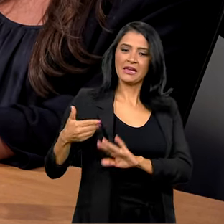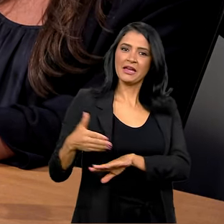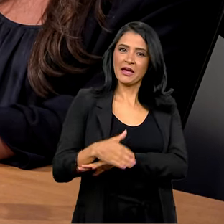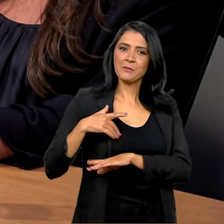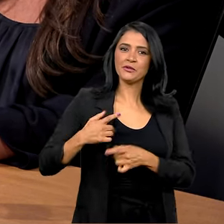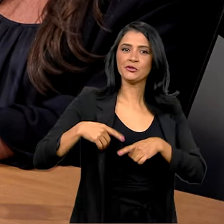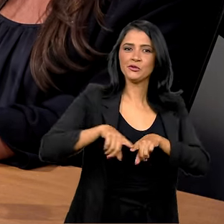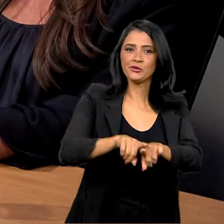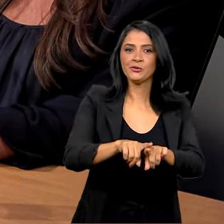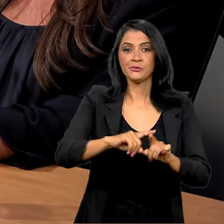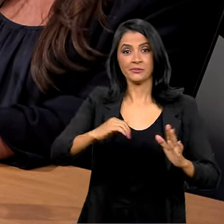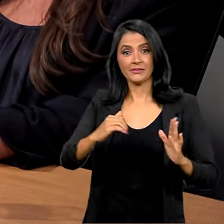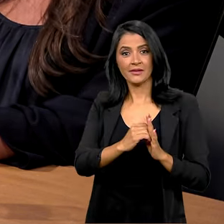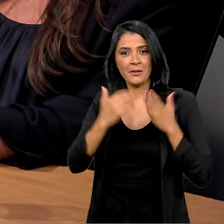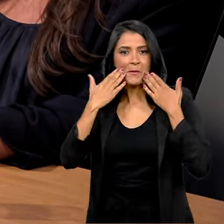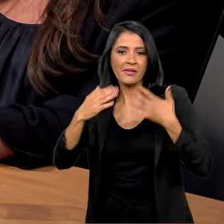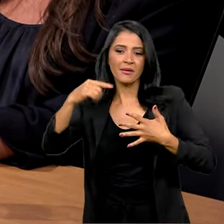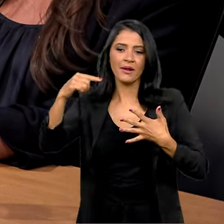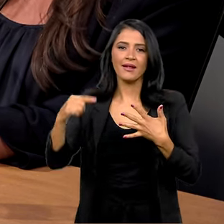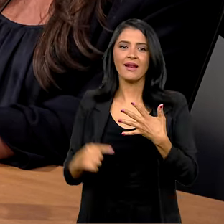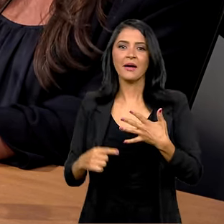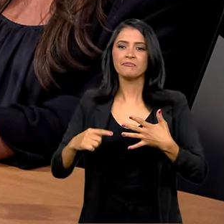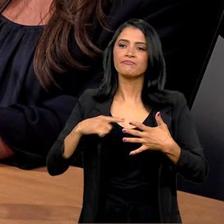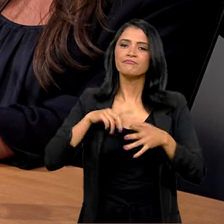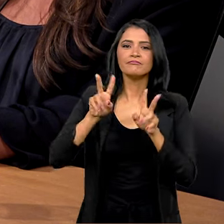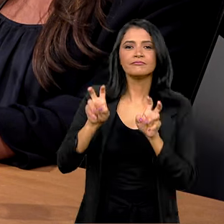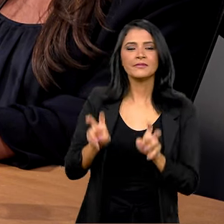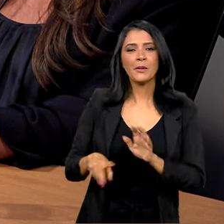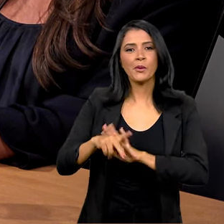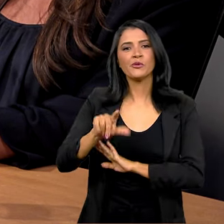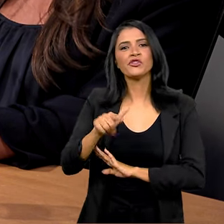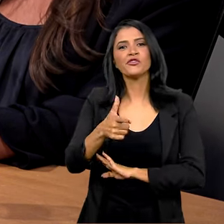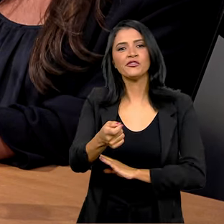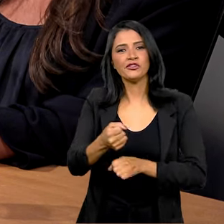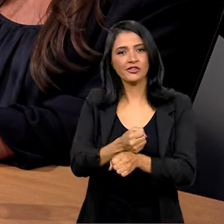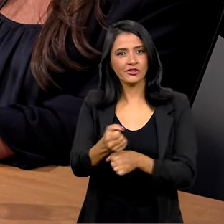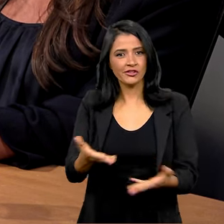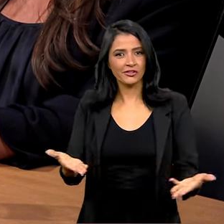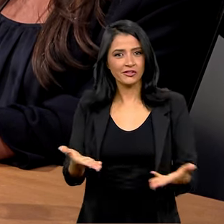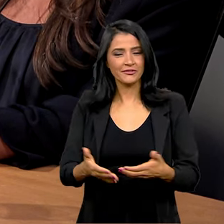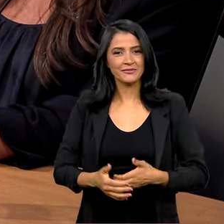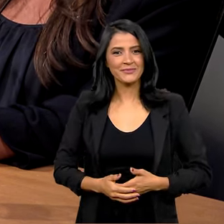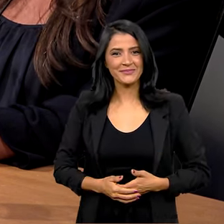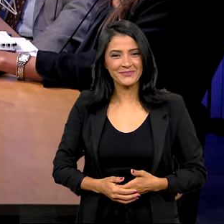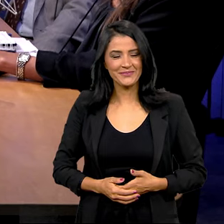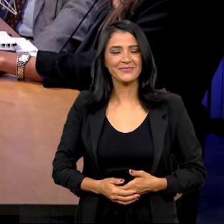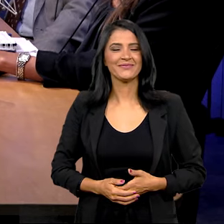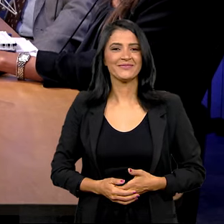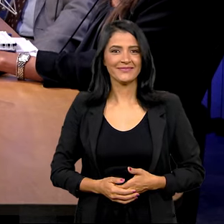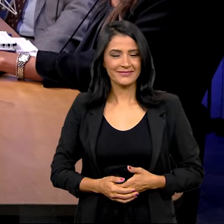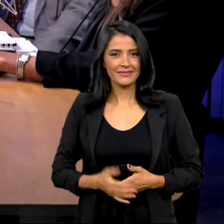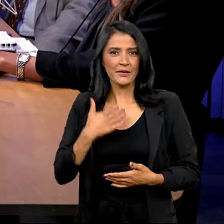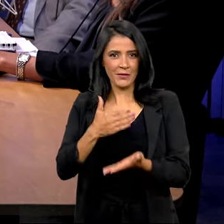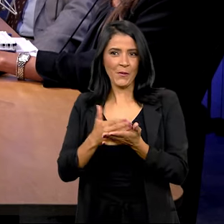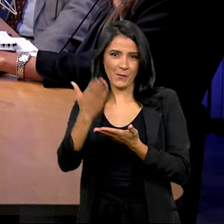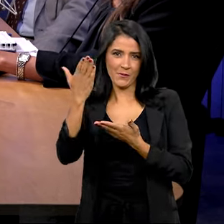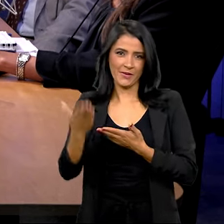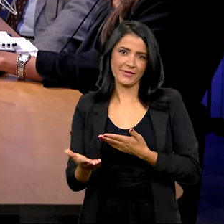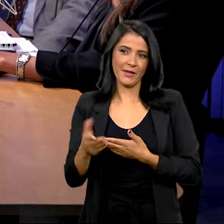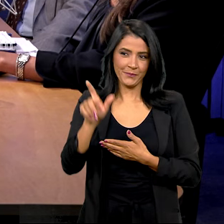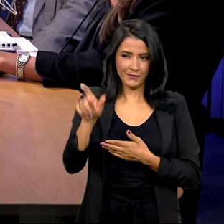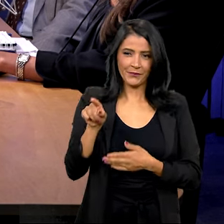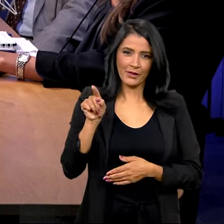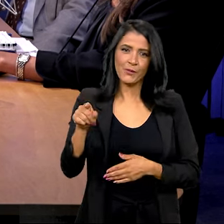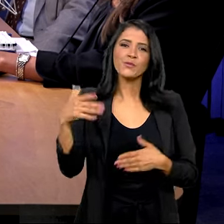deputados em parceria com o Senado apresentar aqui as principais discussões do p20 neste ano obgado vou começar com